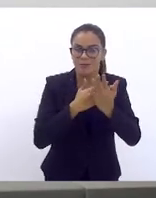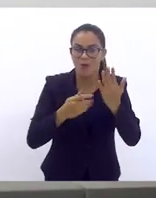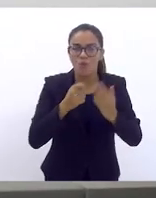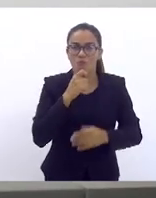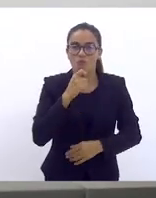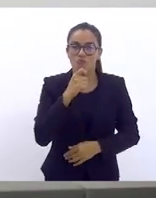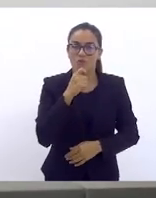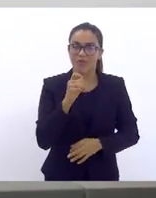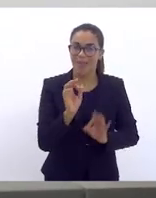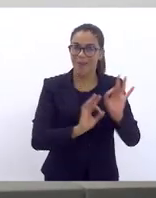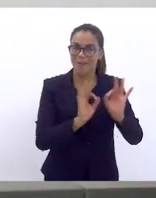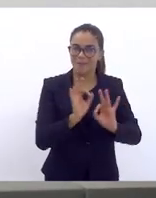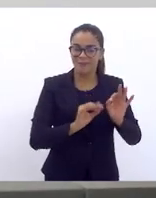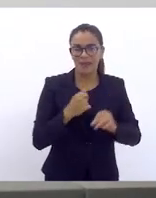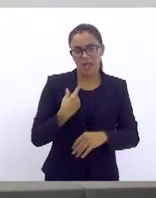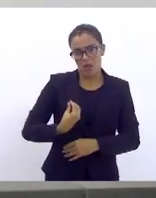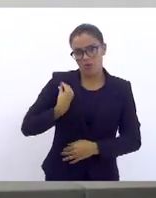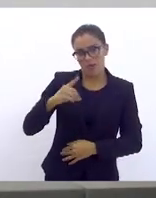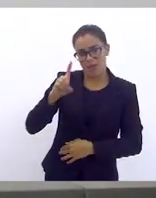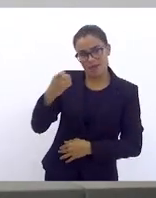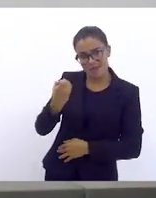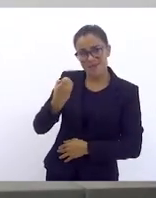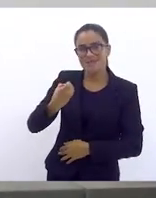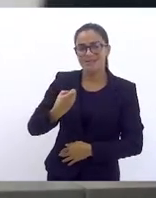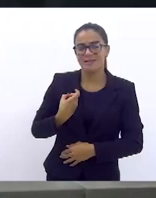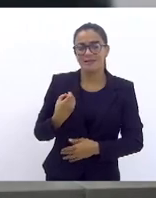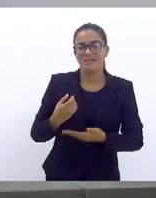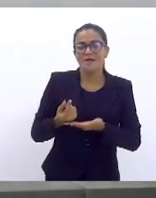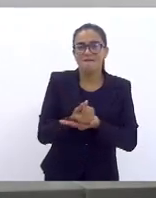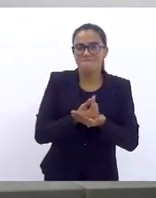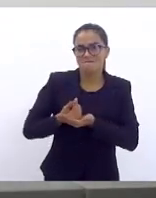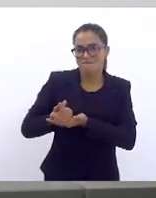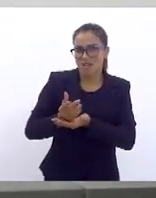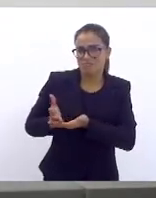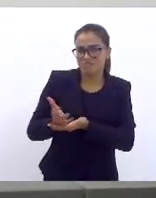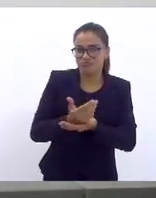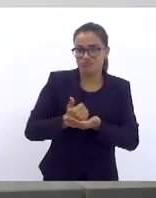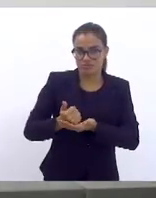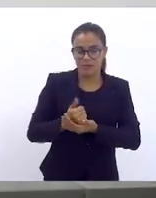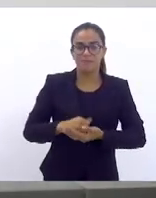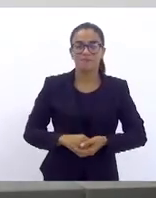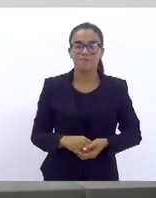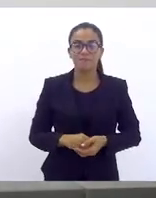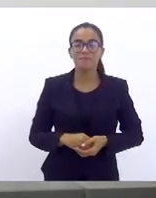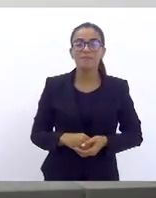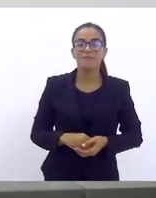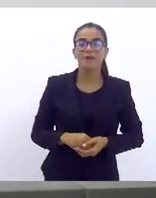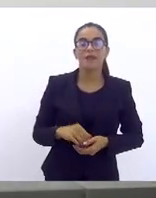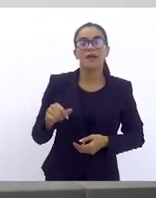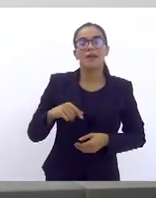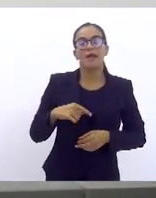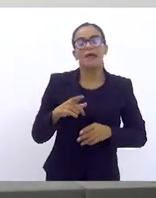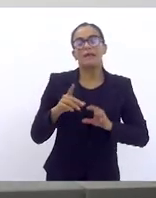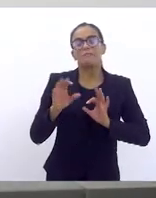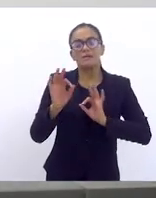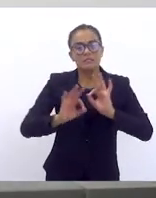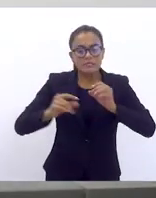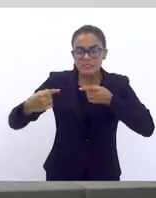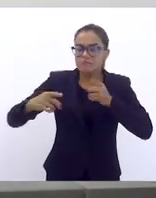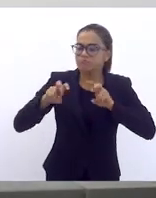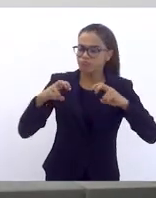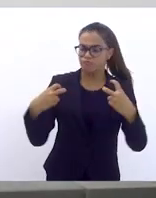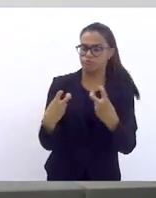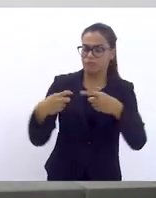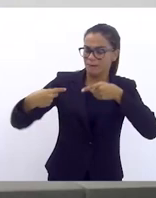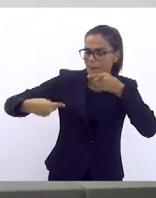ainda quando estava na Fazenda Nós nos reunimos a equipe toda que tava à frente do do plano para discutir como